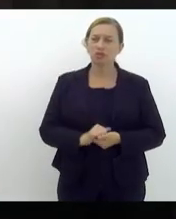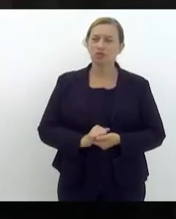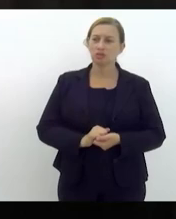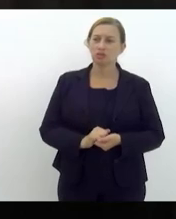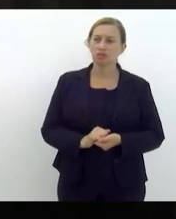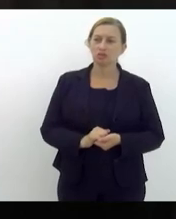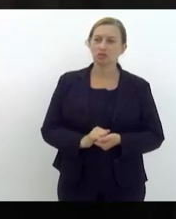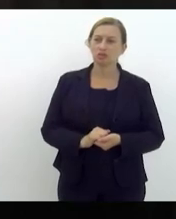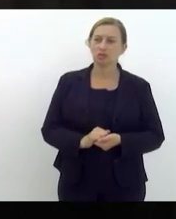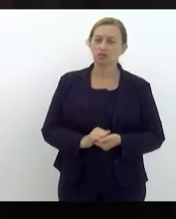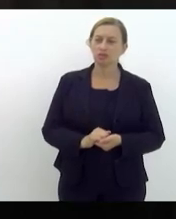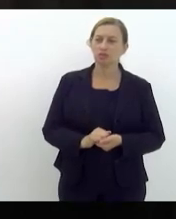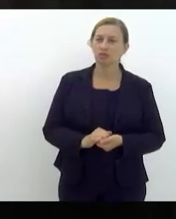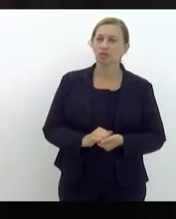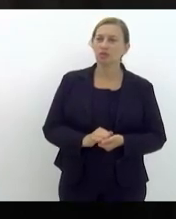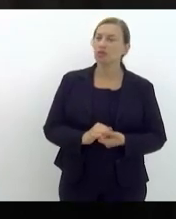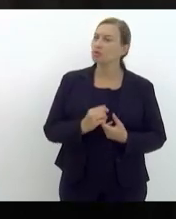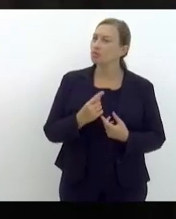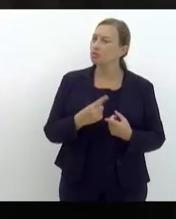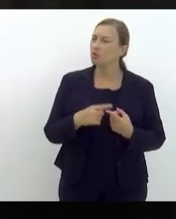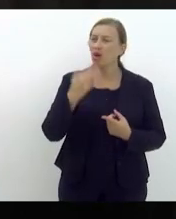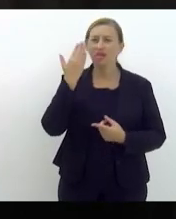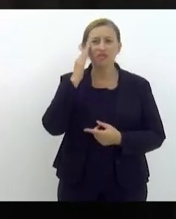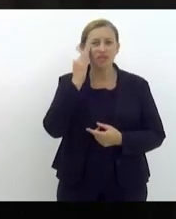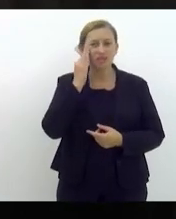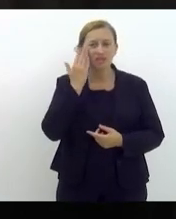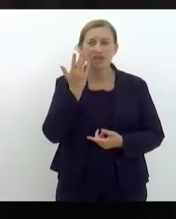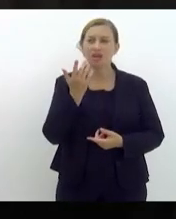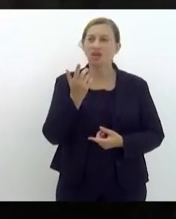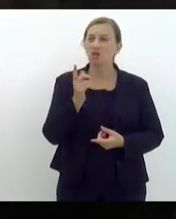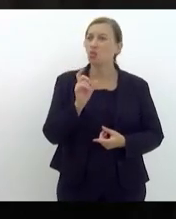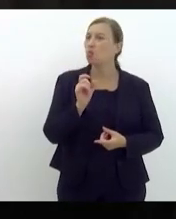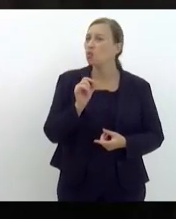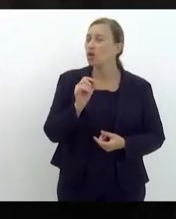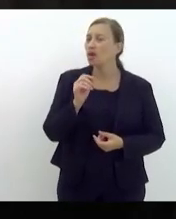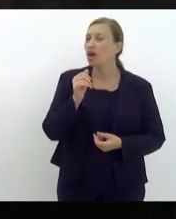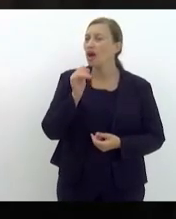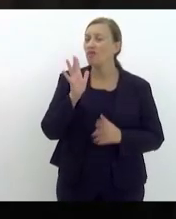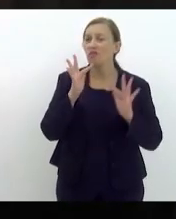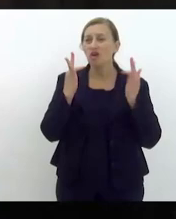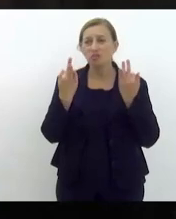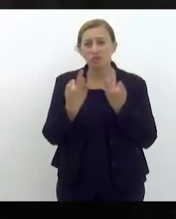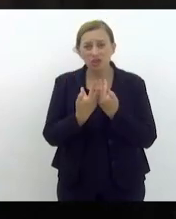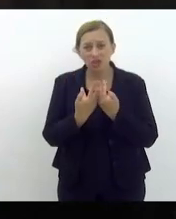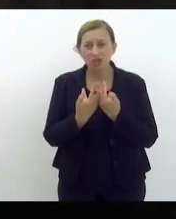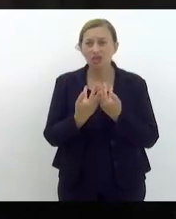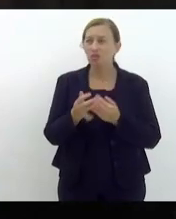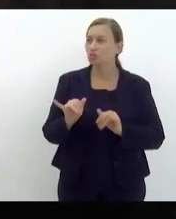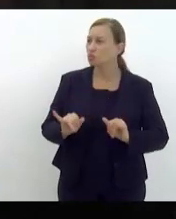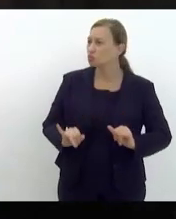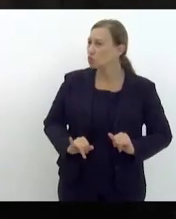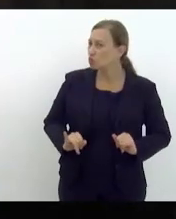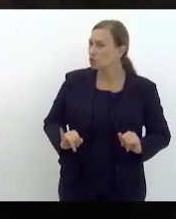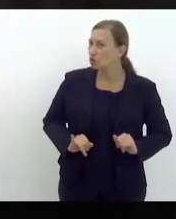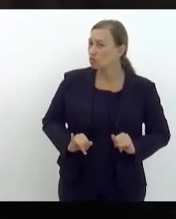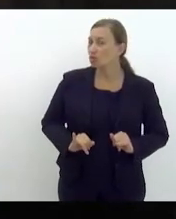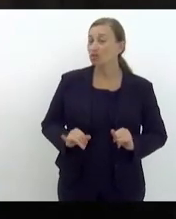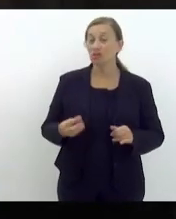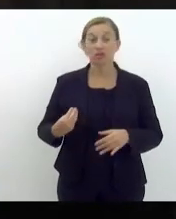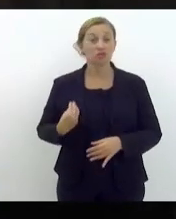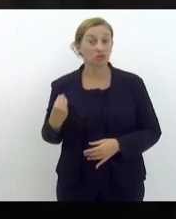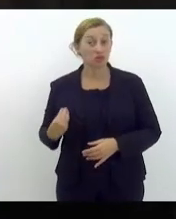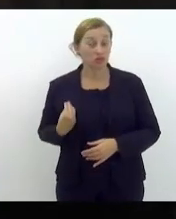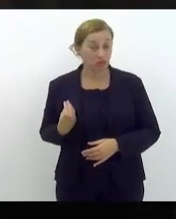até para quem venhamos a entender o que as famílias com muita dor estão passando